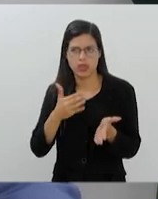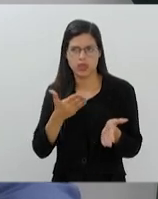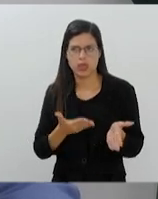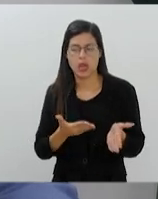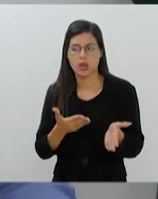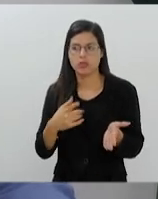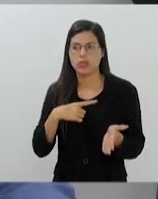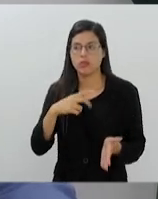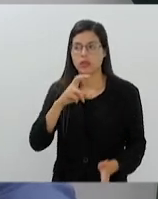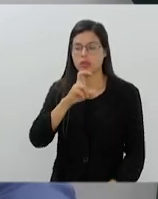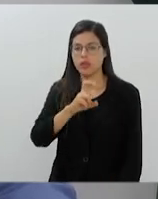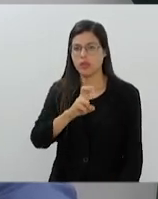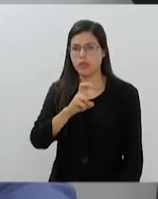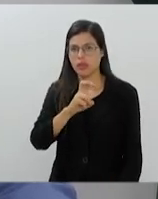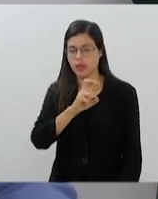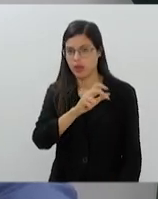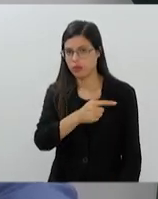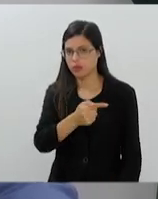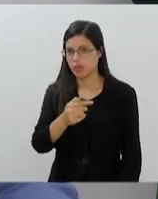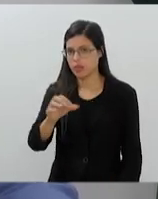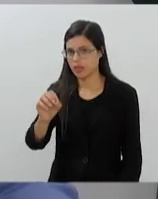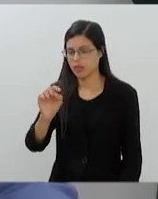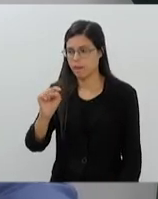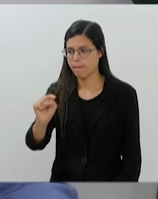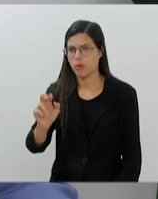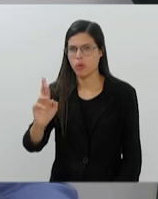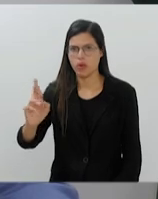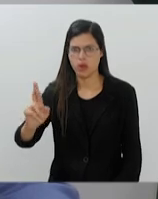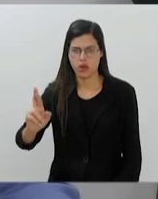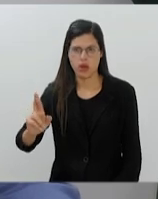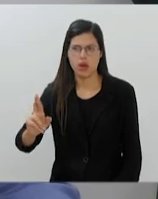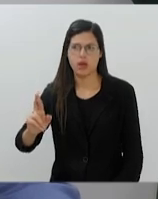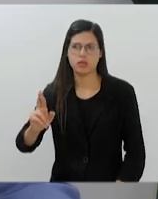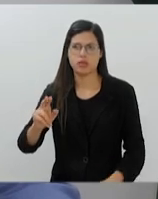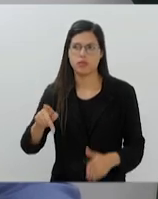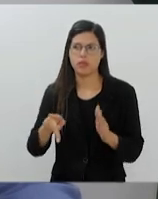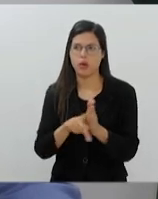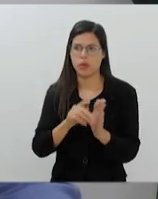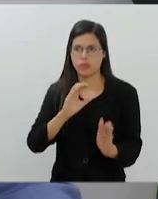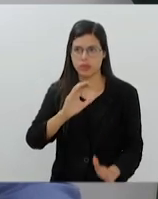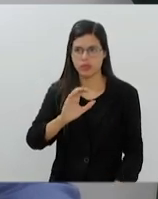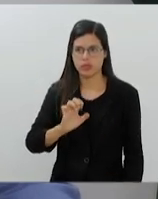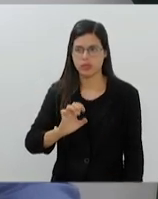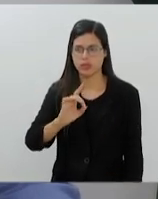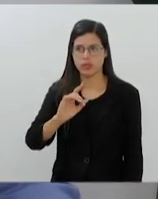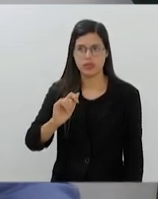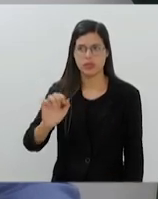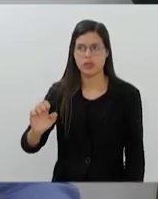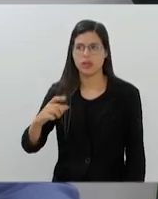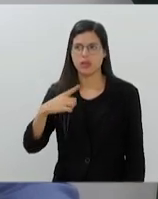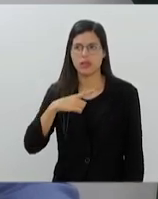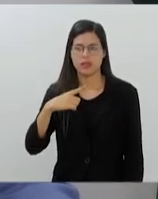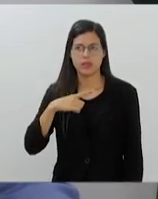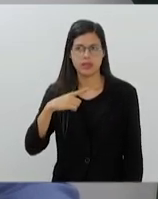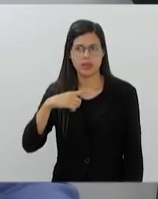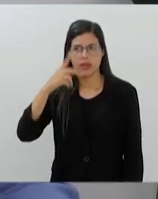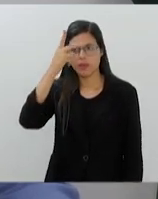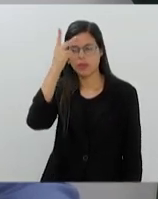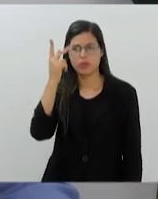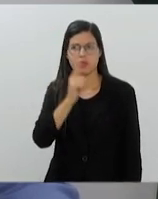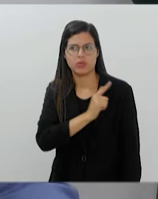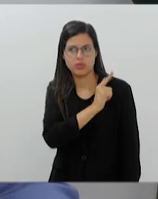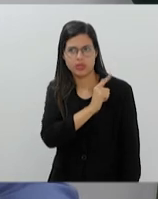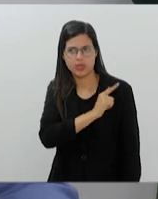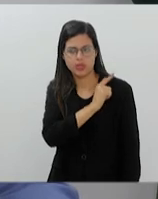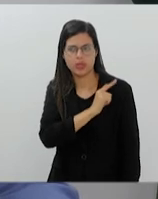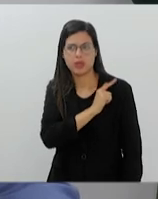recebeu 570.000 da cedai E aí você tem o cara que tem a gerência da secretaria de